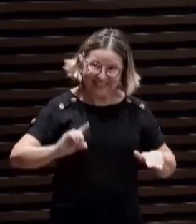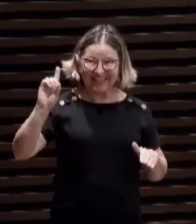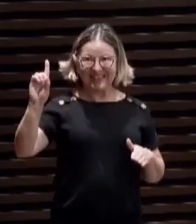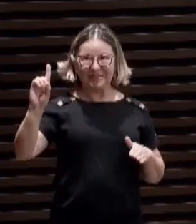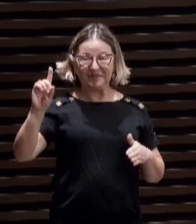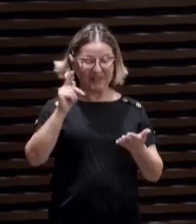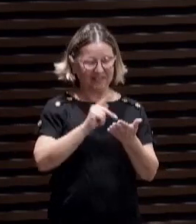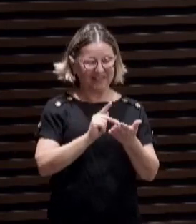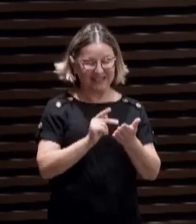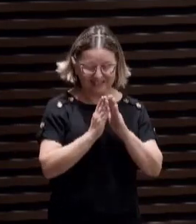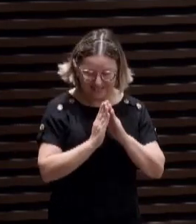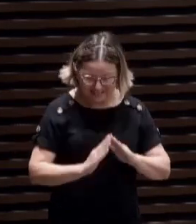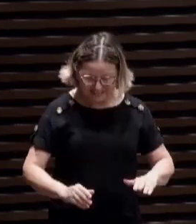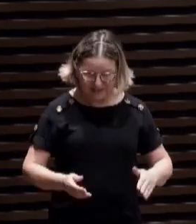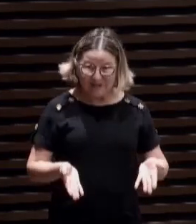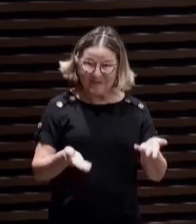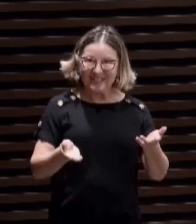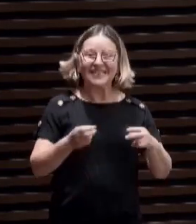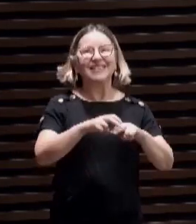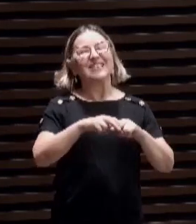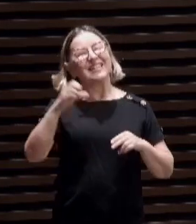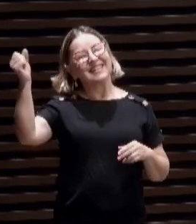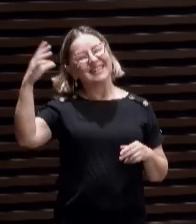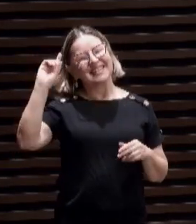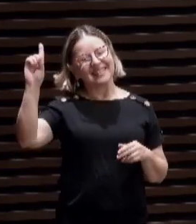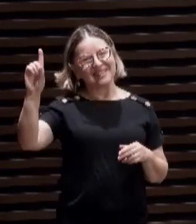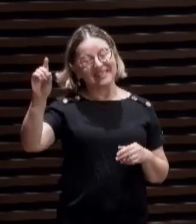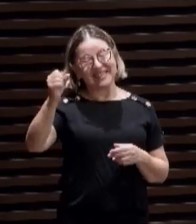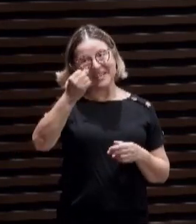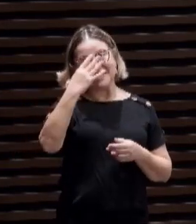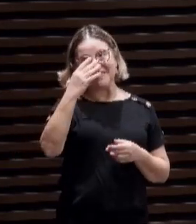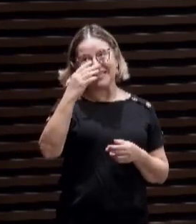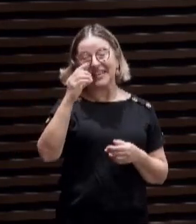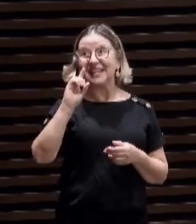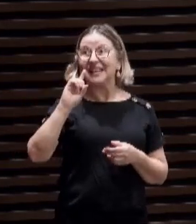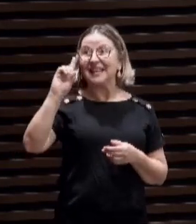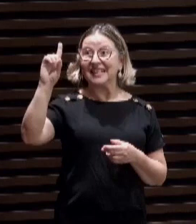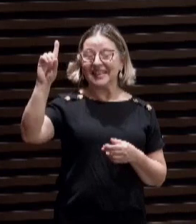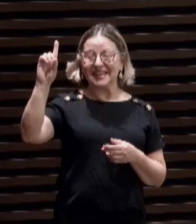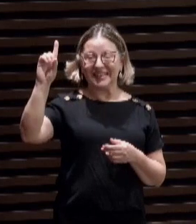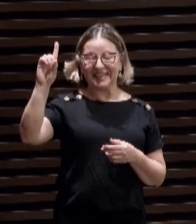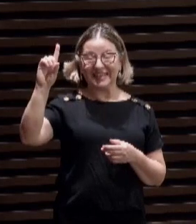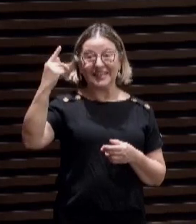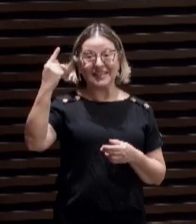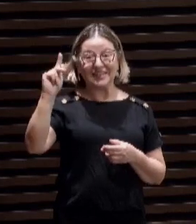ela é motivada pela graça de Deus, que revela quem Ele é e o que Ele faz.